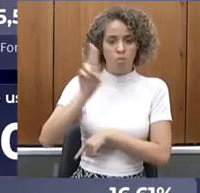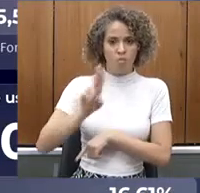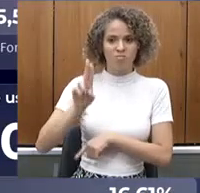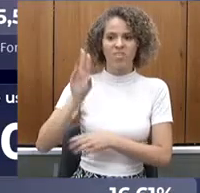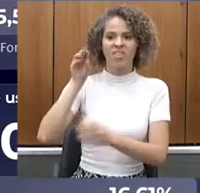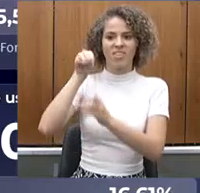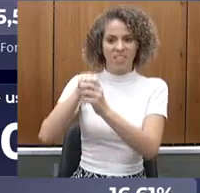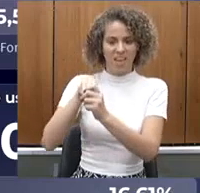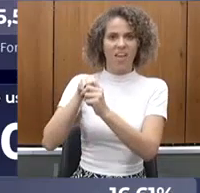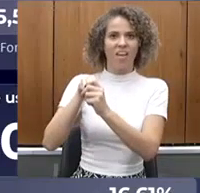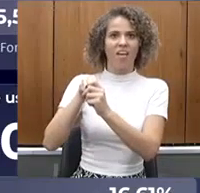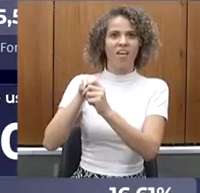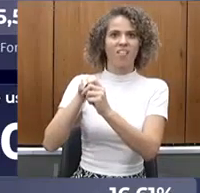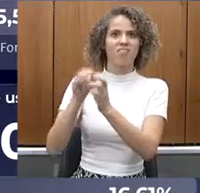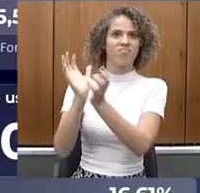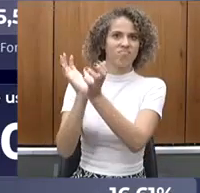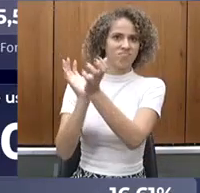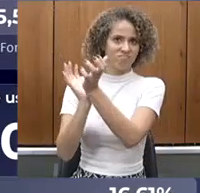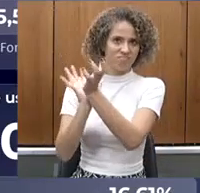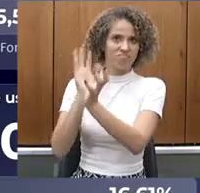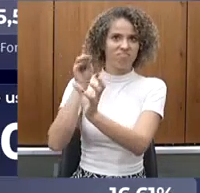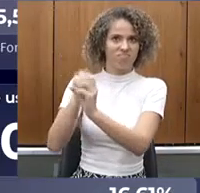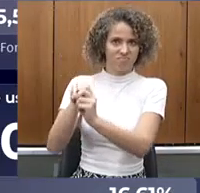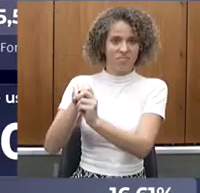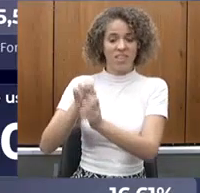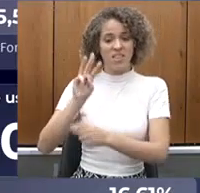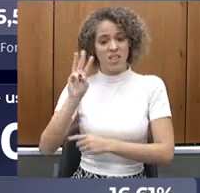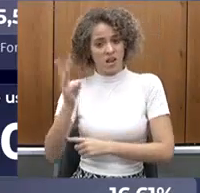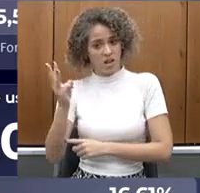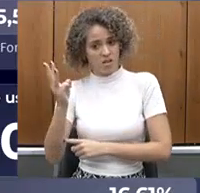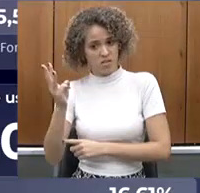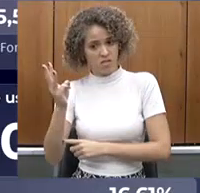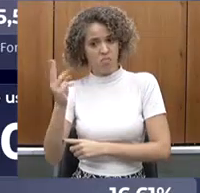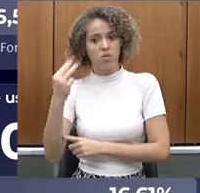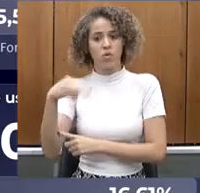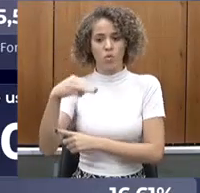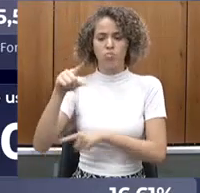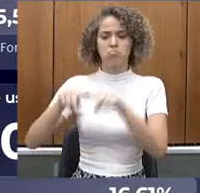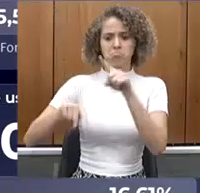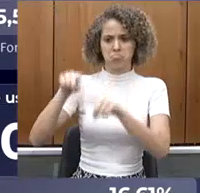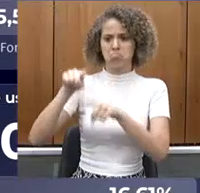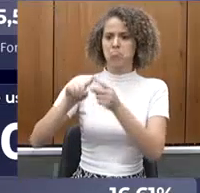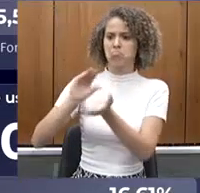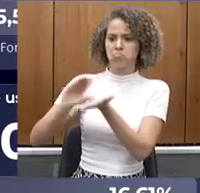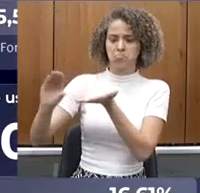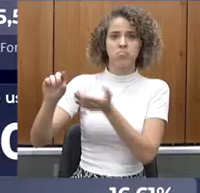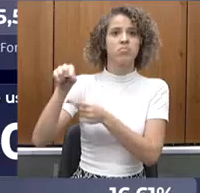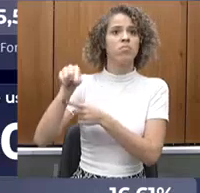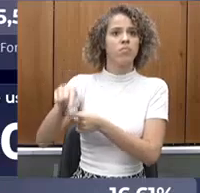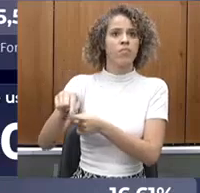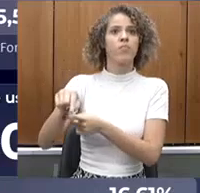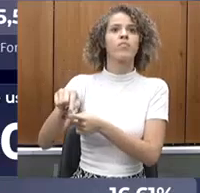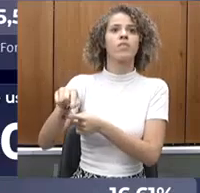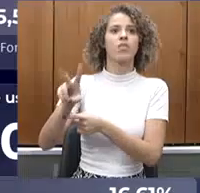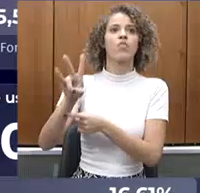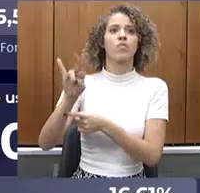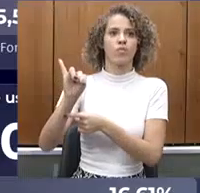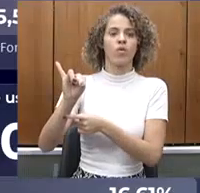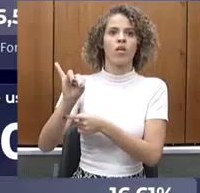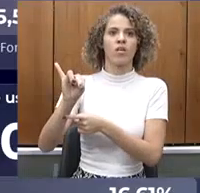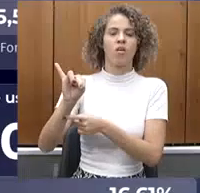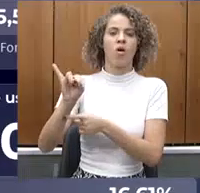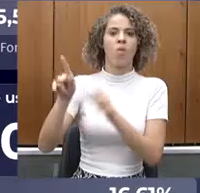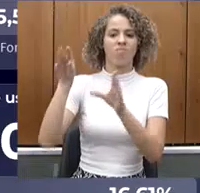Além da questão de distribuição de 3 mil mais de 3 mil itens entre eles as câmeras corporais né